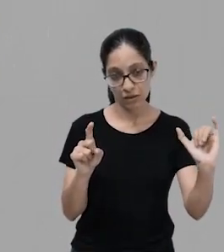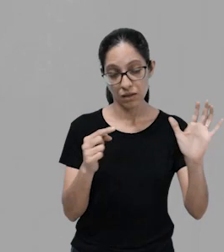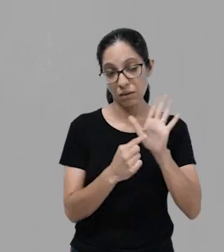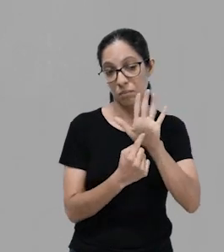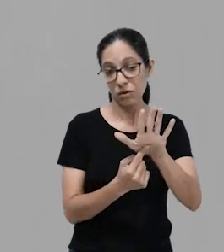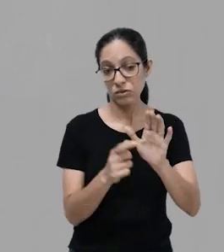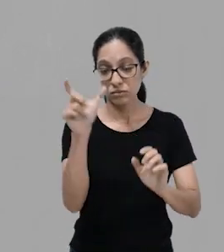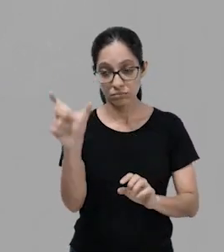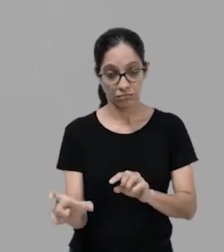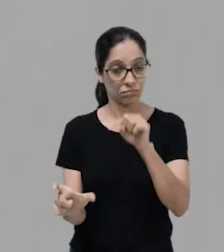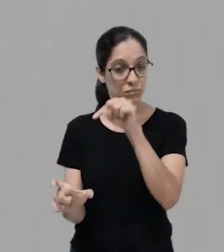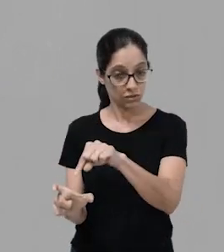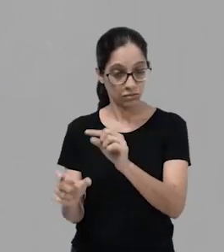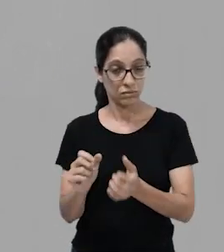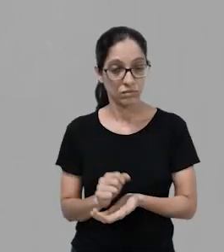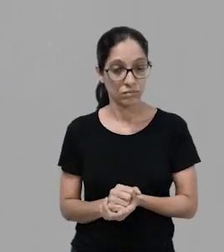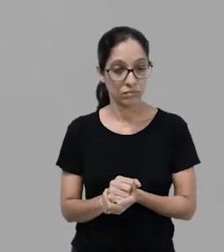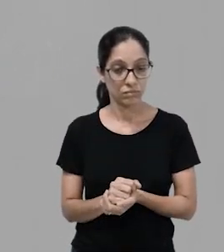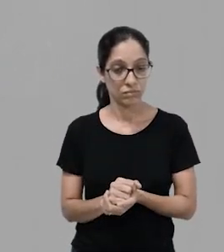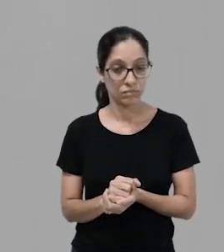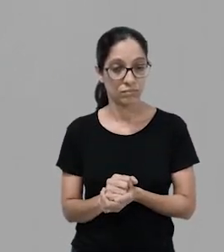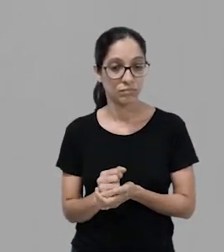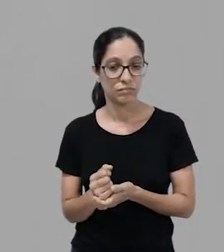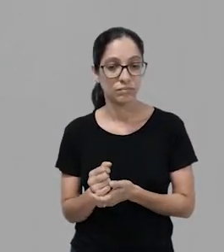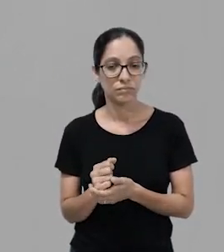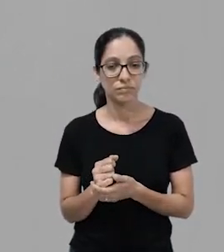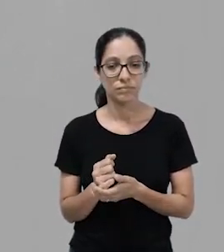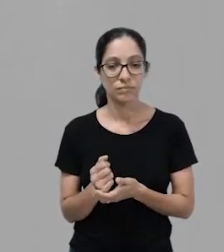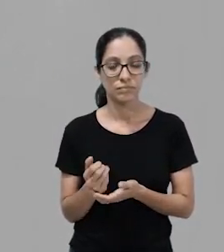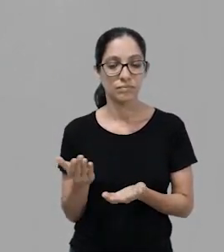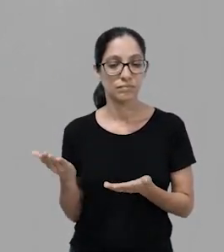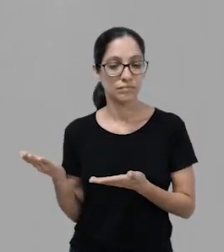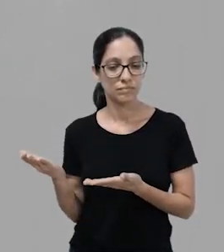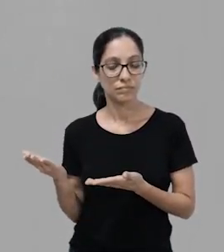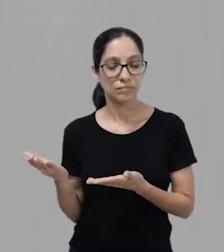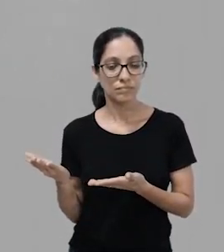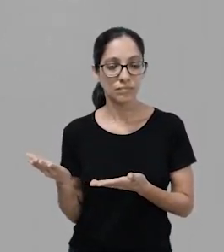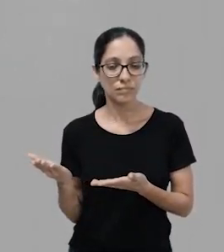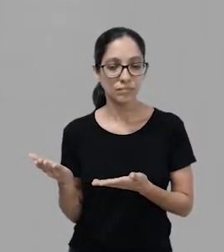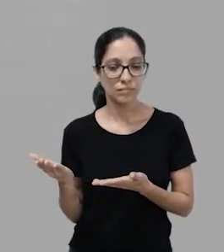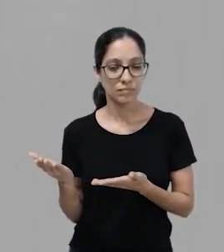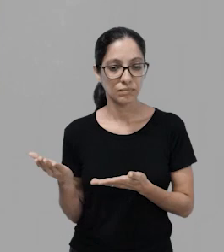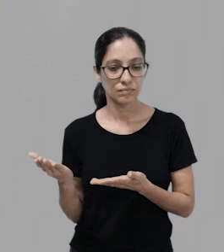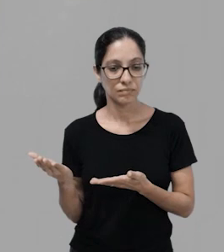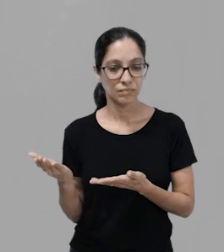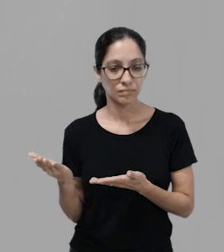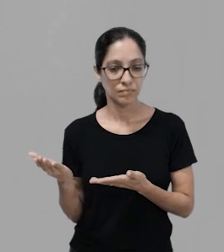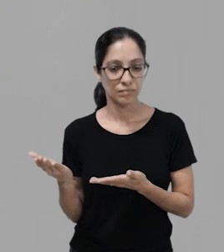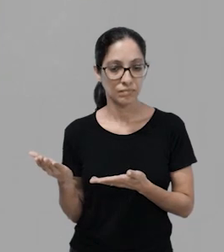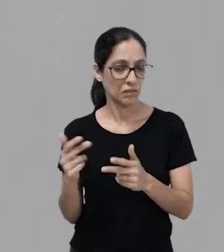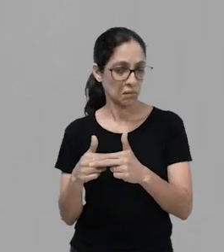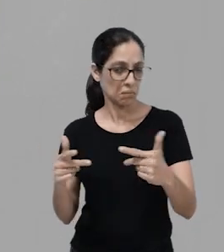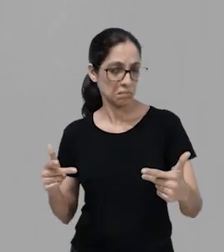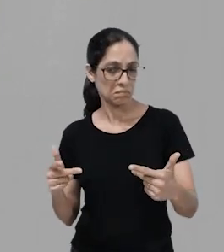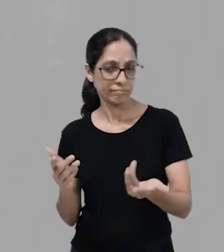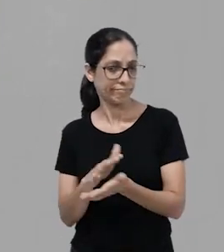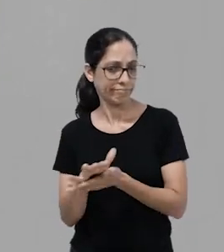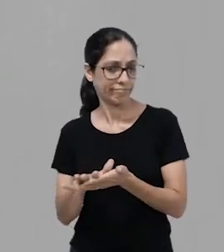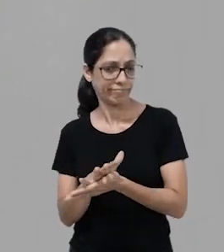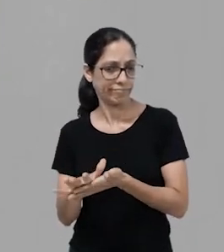pessoa. No one, ninguém. Nobody, ninguém. Nothing, coisa